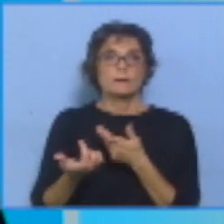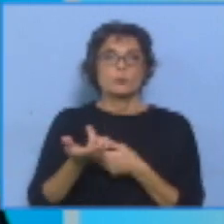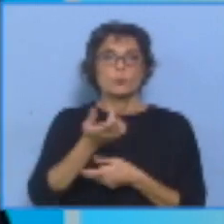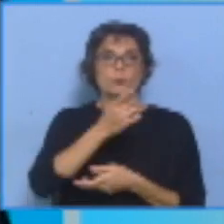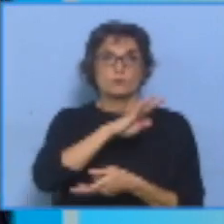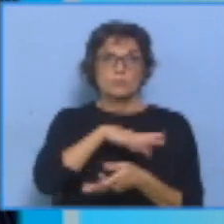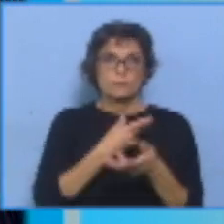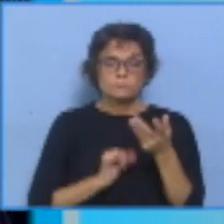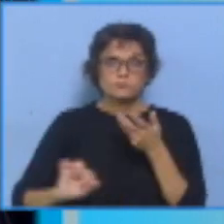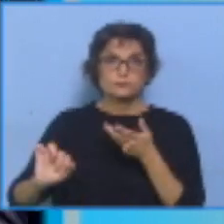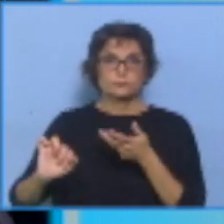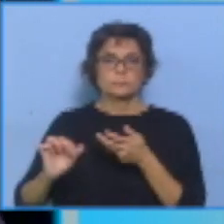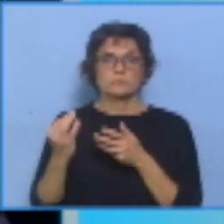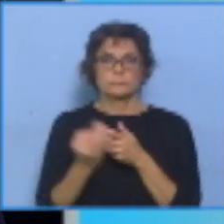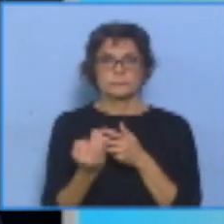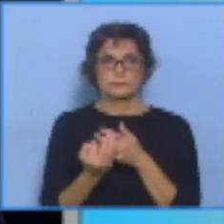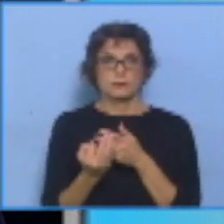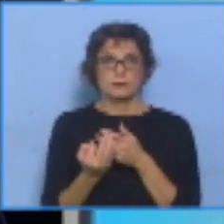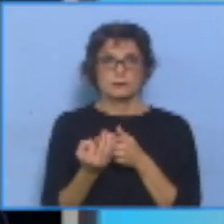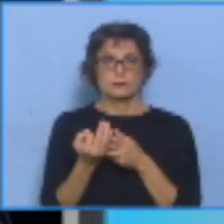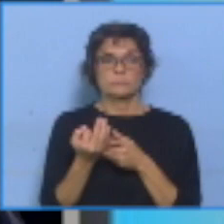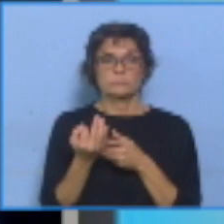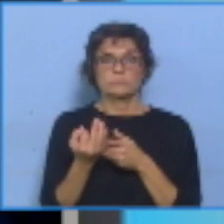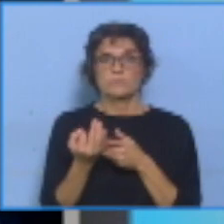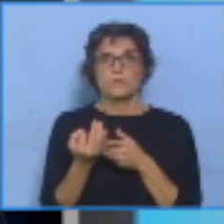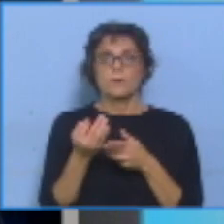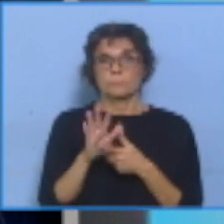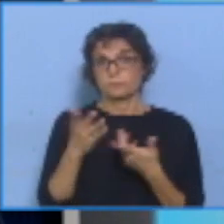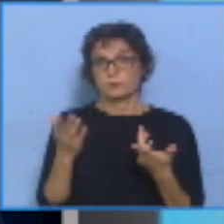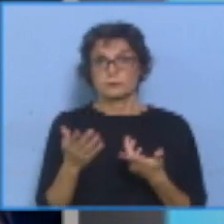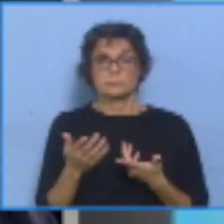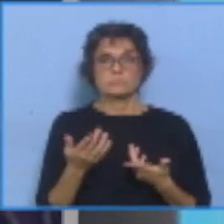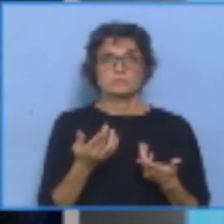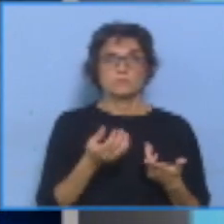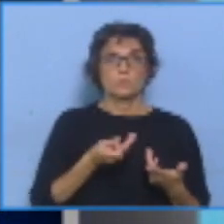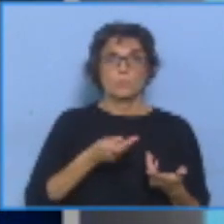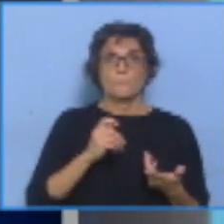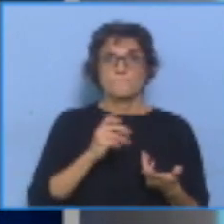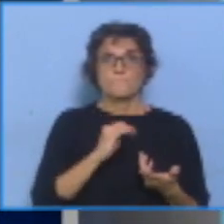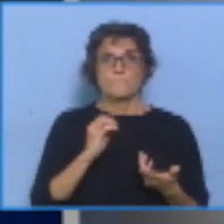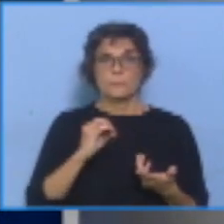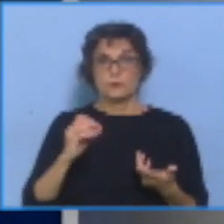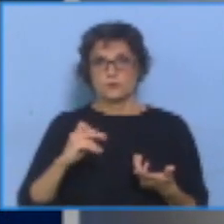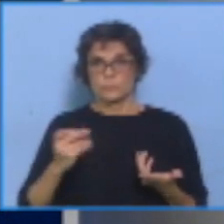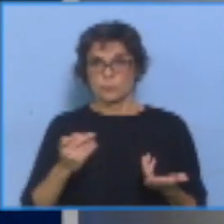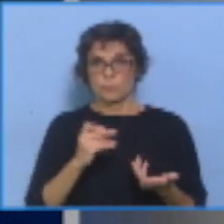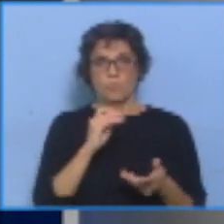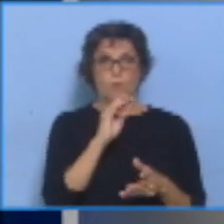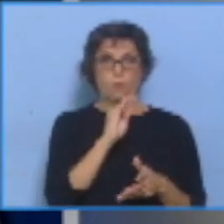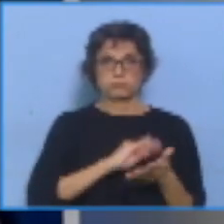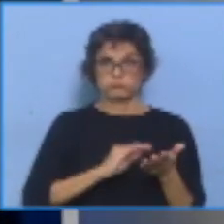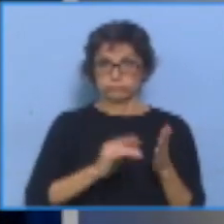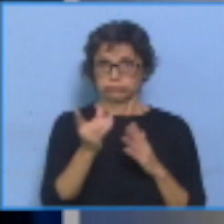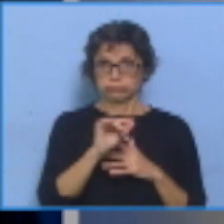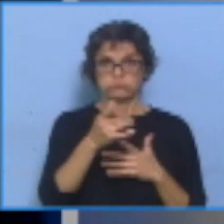estranha o caso do Fernando Pessoa e que mantém um diálogo com esse caso, aquele caso de, ao mesmo tempo,